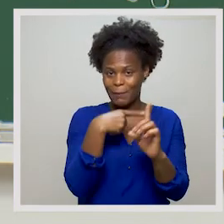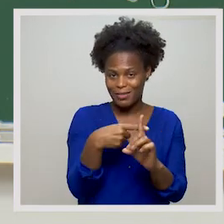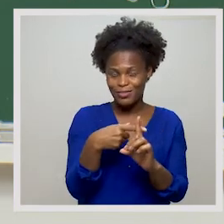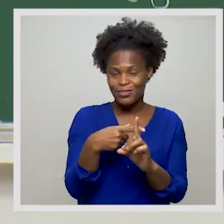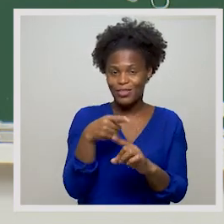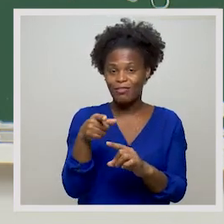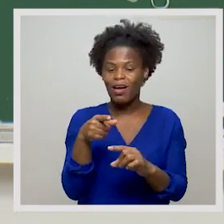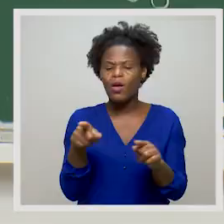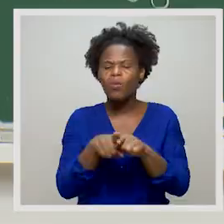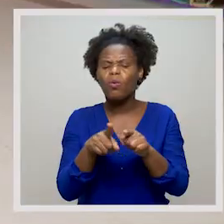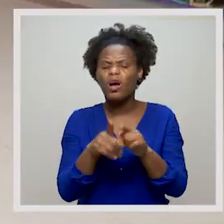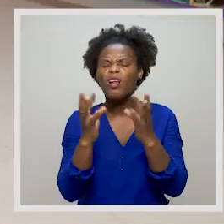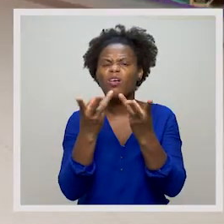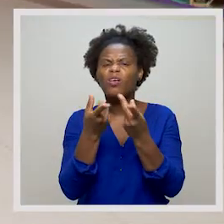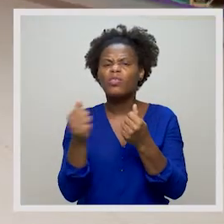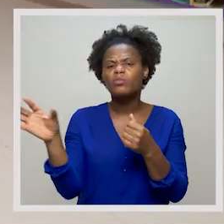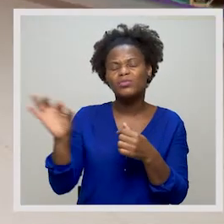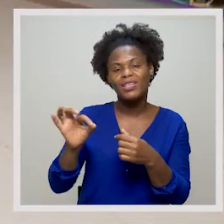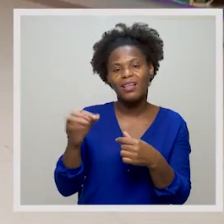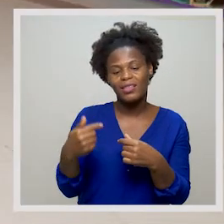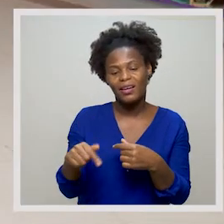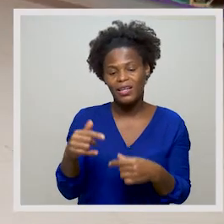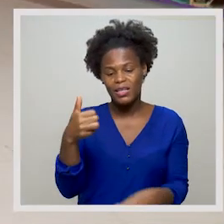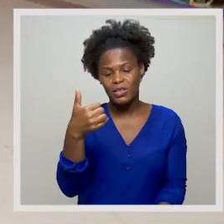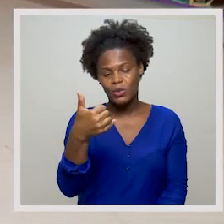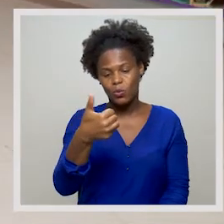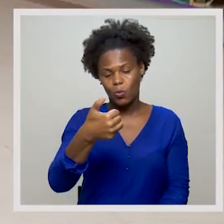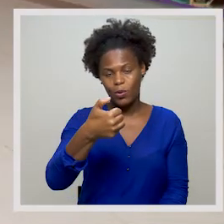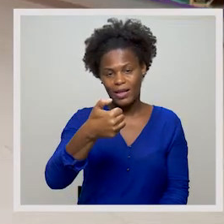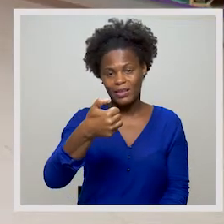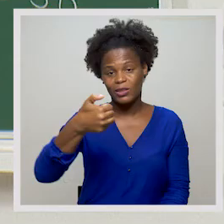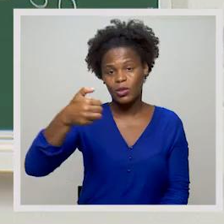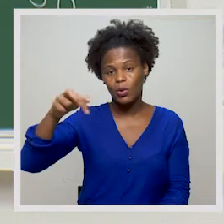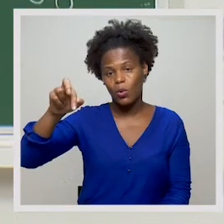23%, que vai me dar uma percentagem de